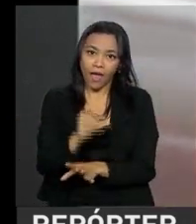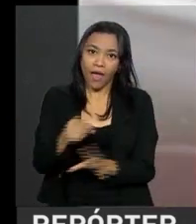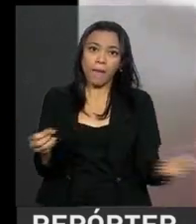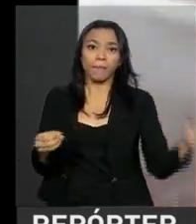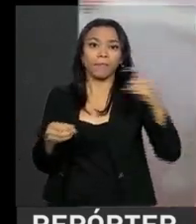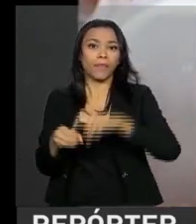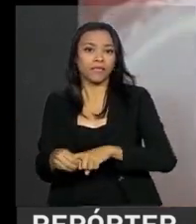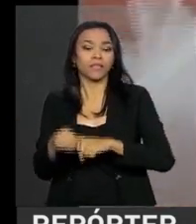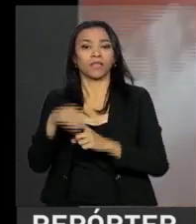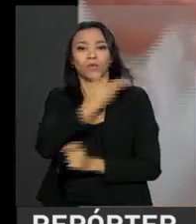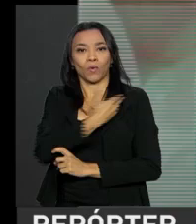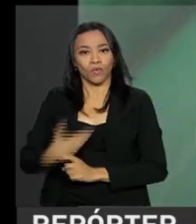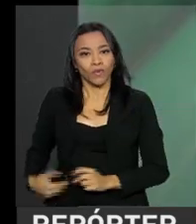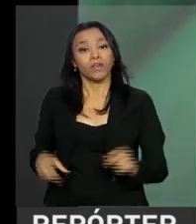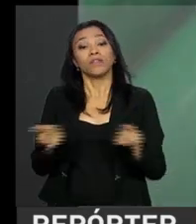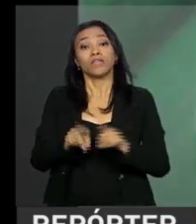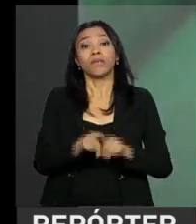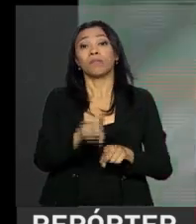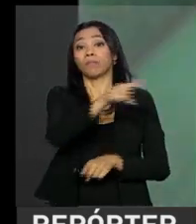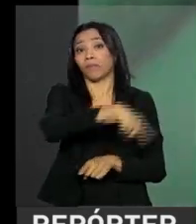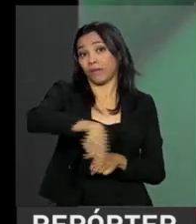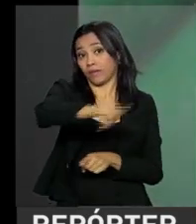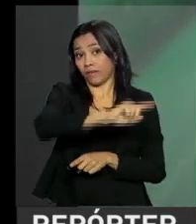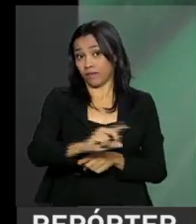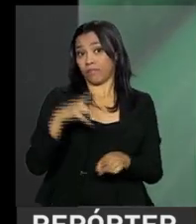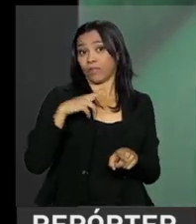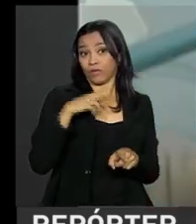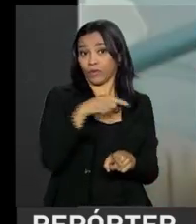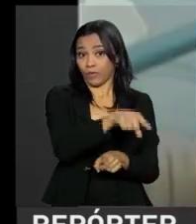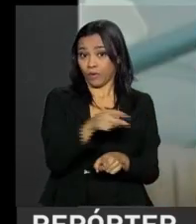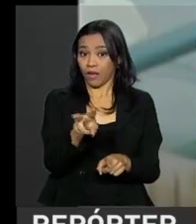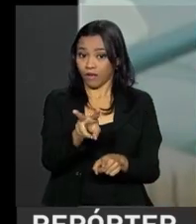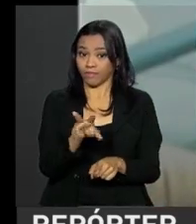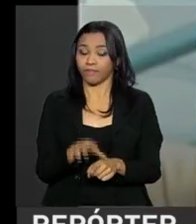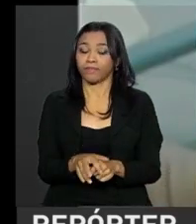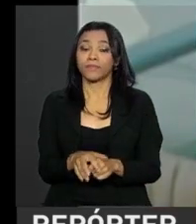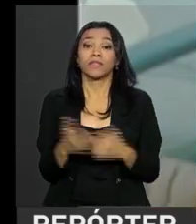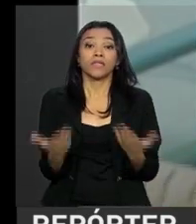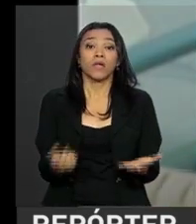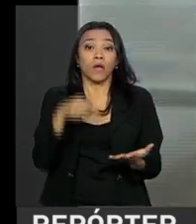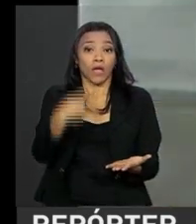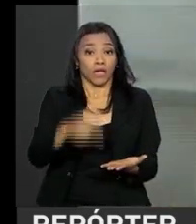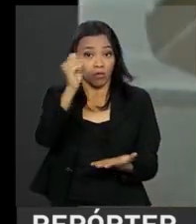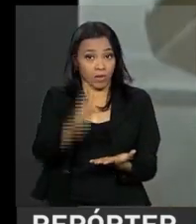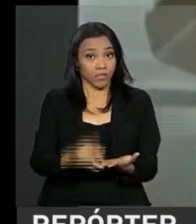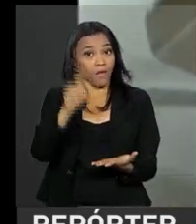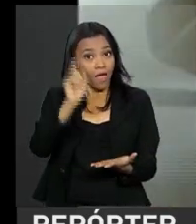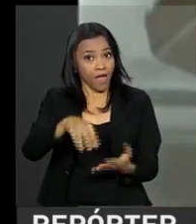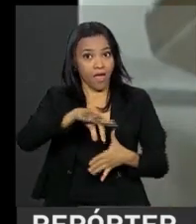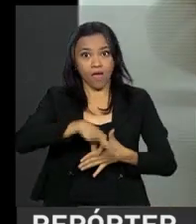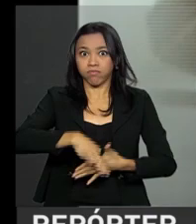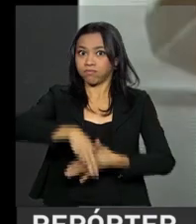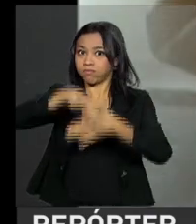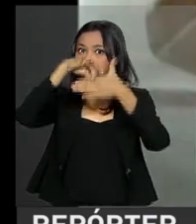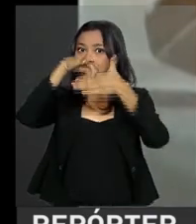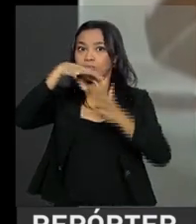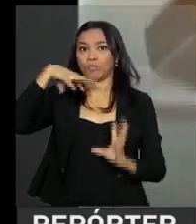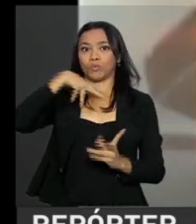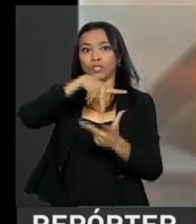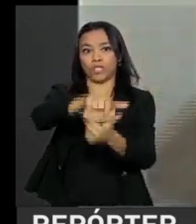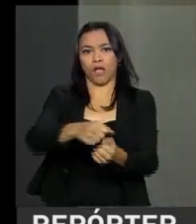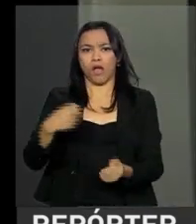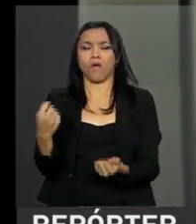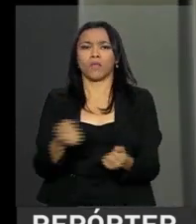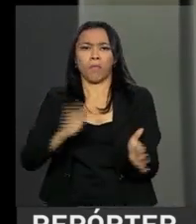público-privada entre a fio Cruz e a origen biotecnologia SA o Brasil é mundial na fabricação de